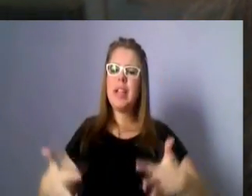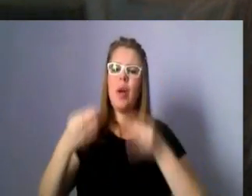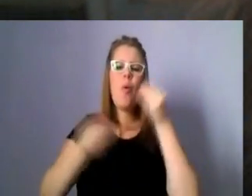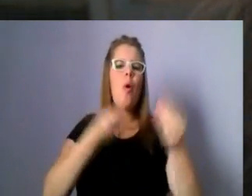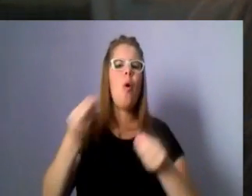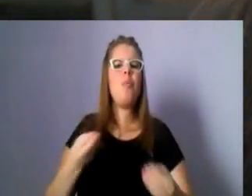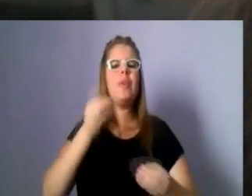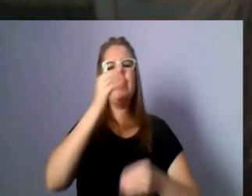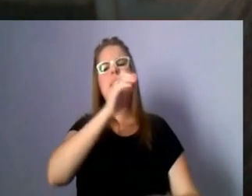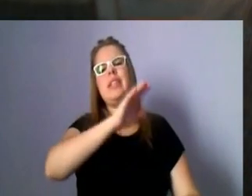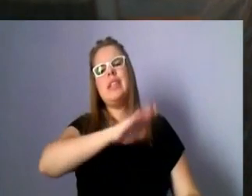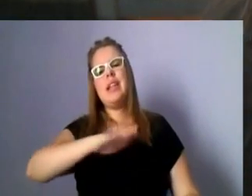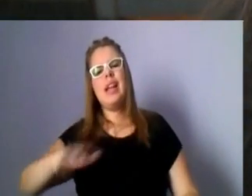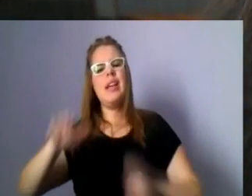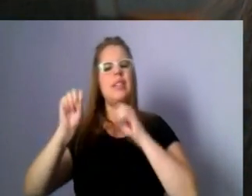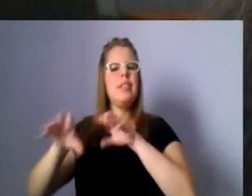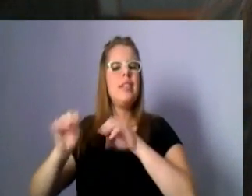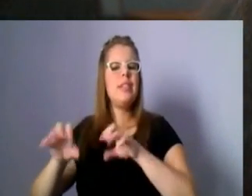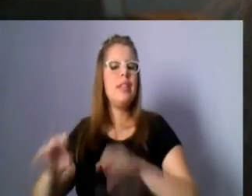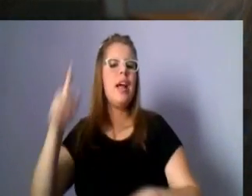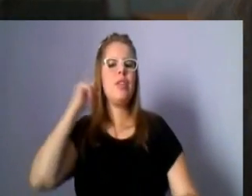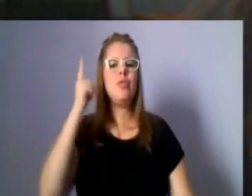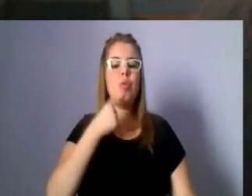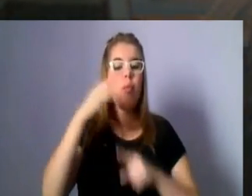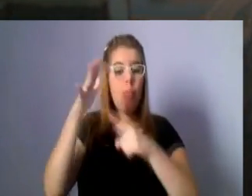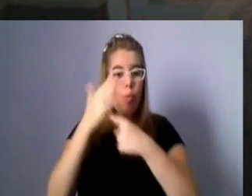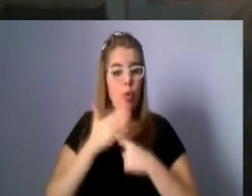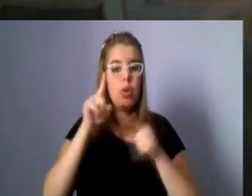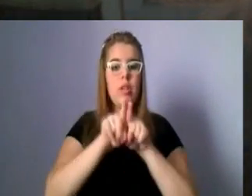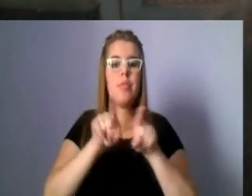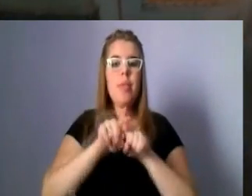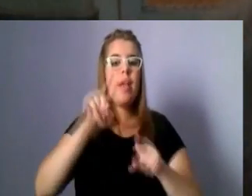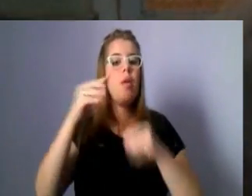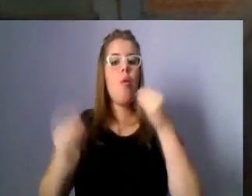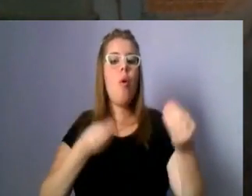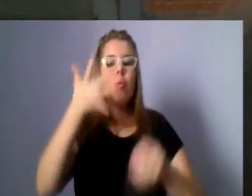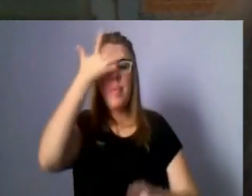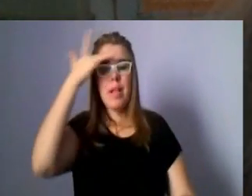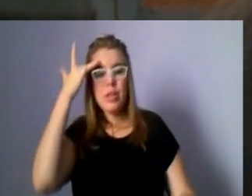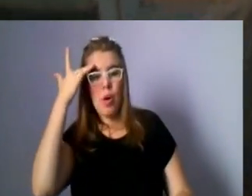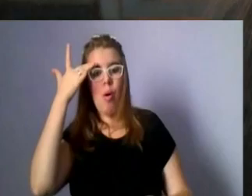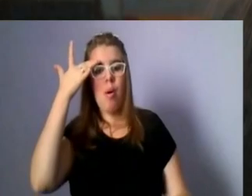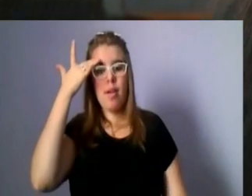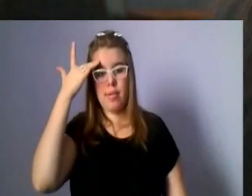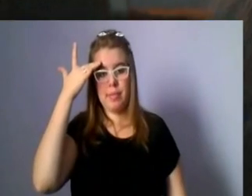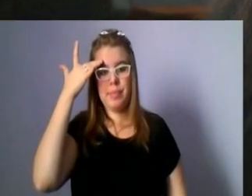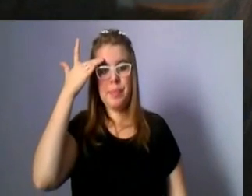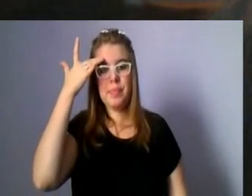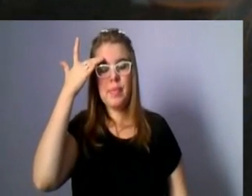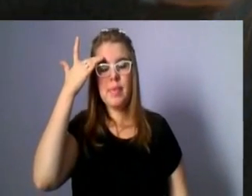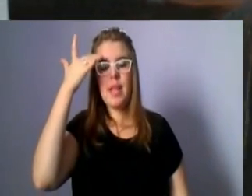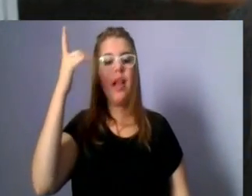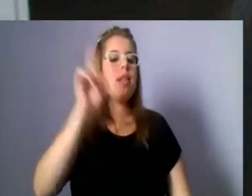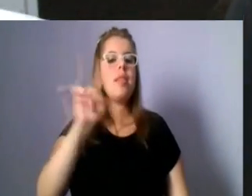explicação, como ensinar a criança surda, me transmitiu grandes valores e me constituiu quanto pessoa também.